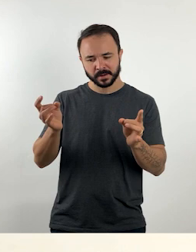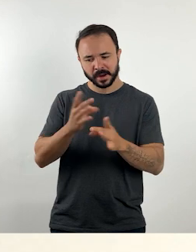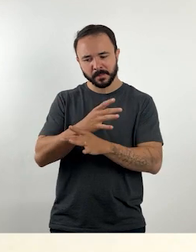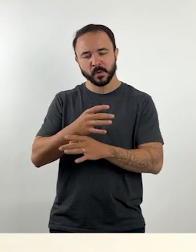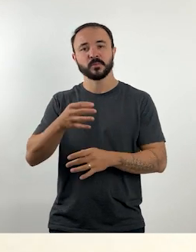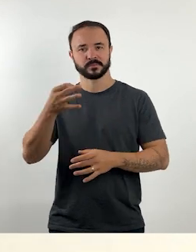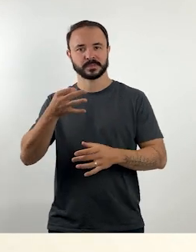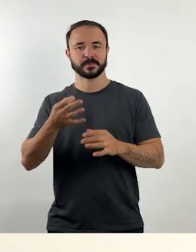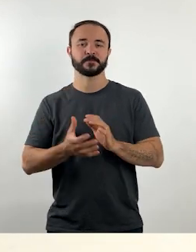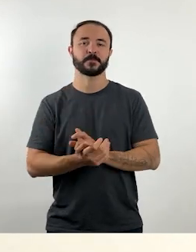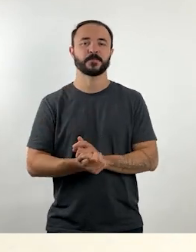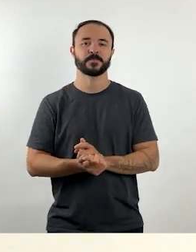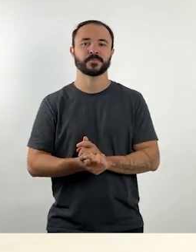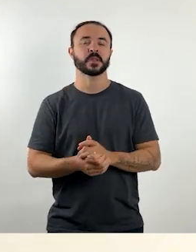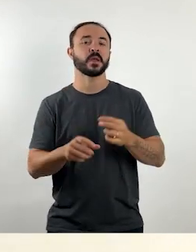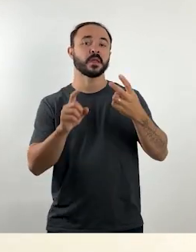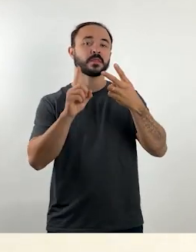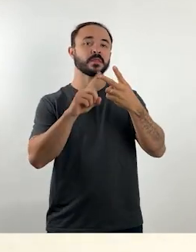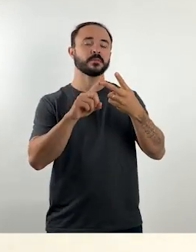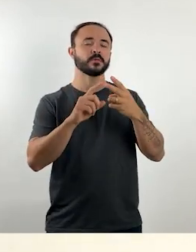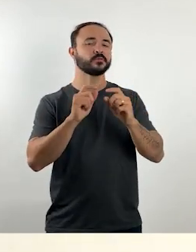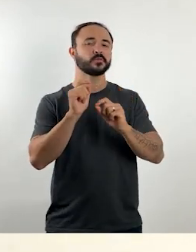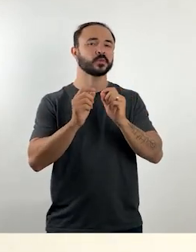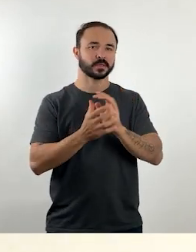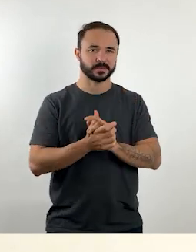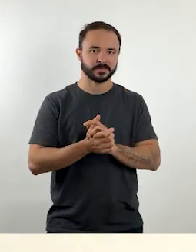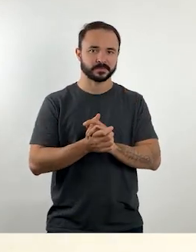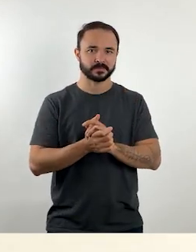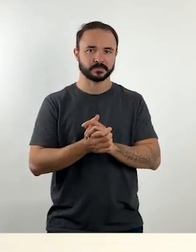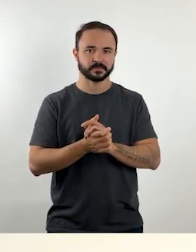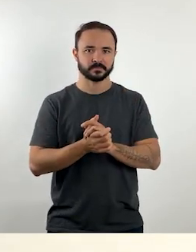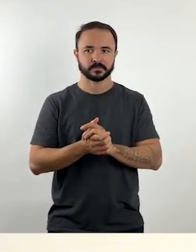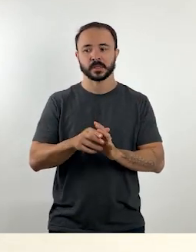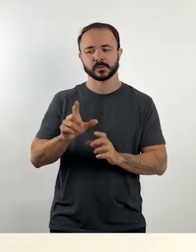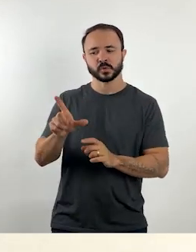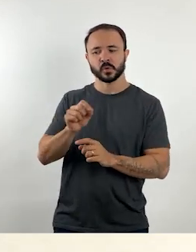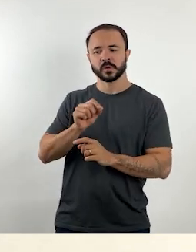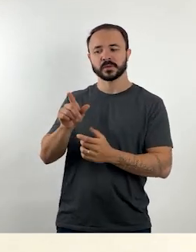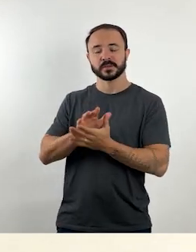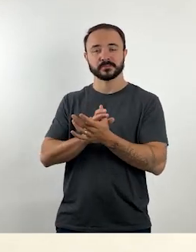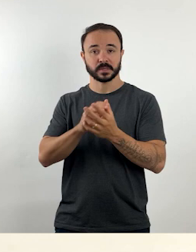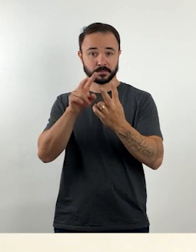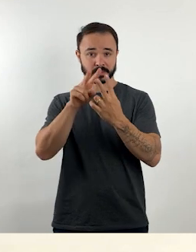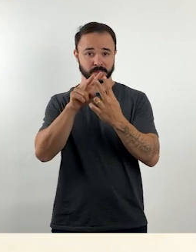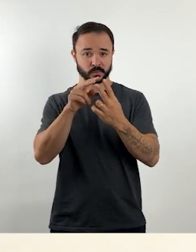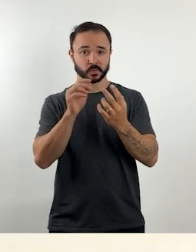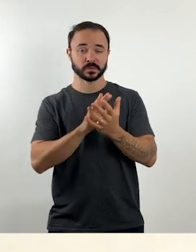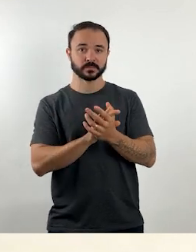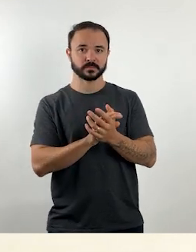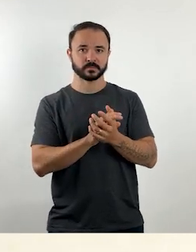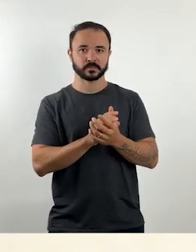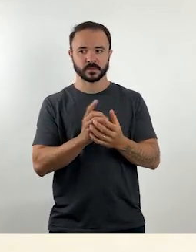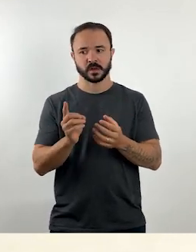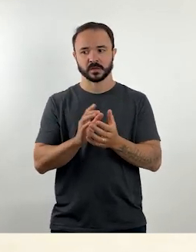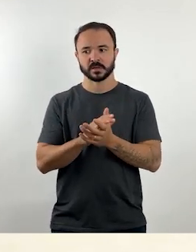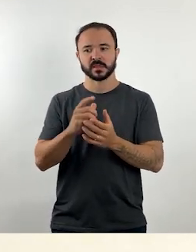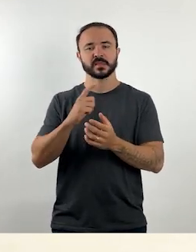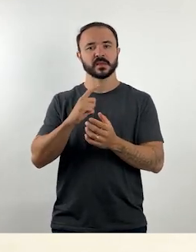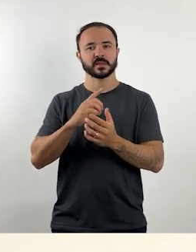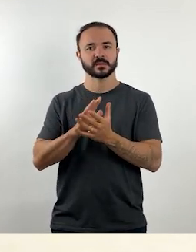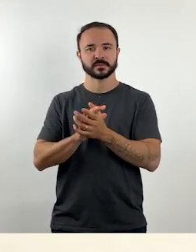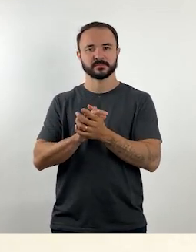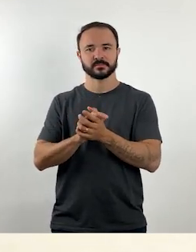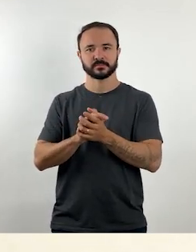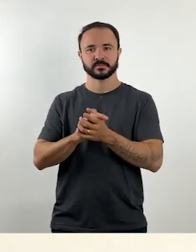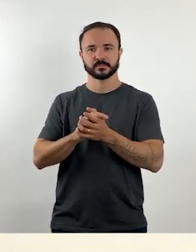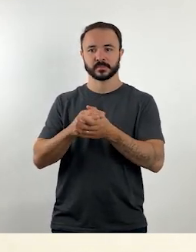1. Após isso, nós vamos pegar duas dessas pecinhas. Tá? Ela é uma pecinha que tem bola